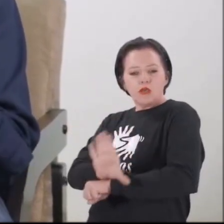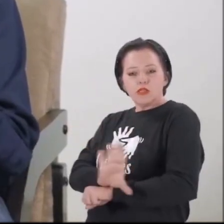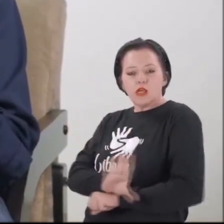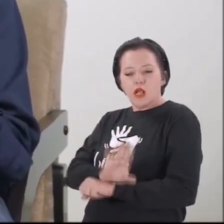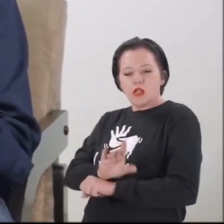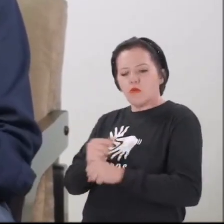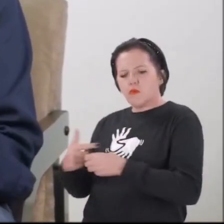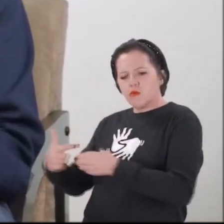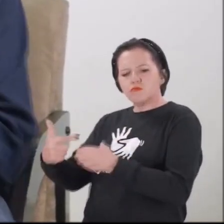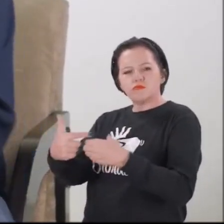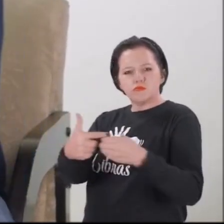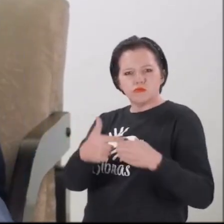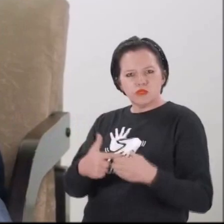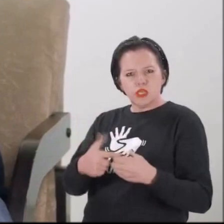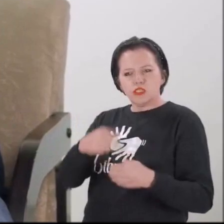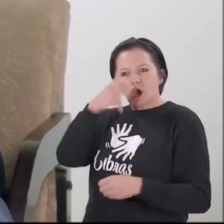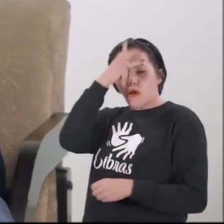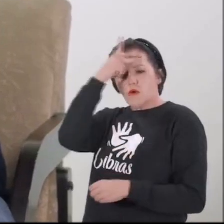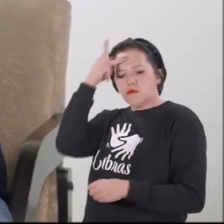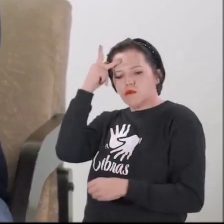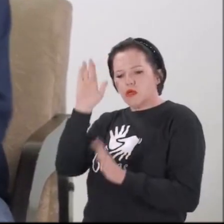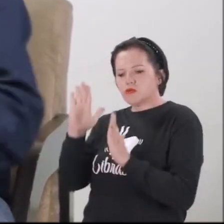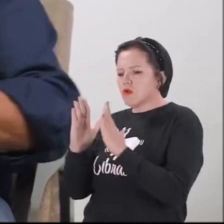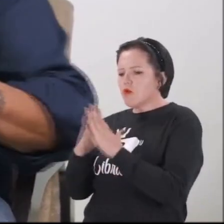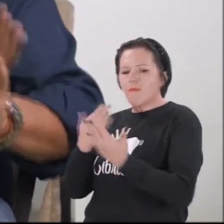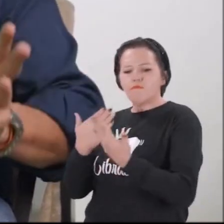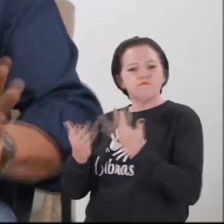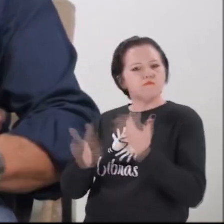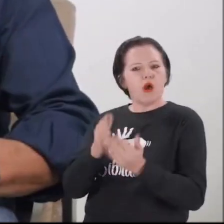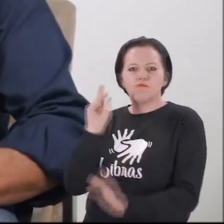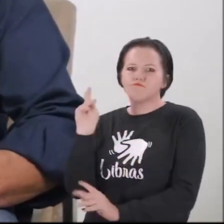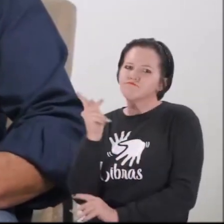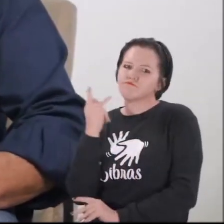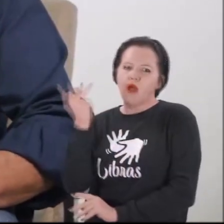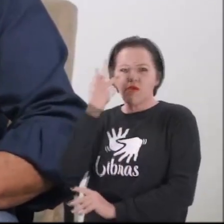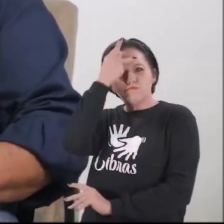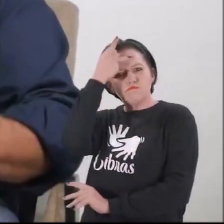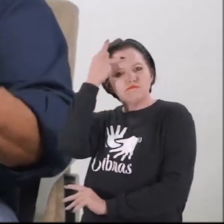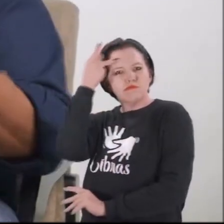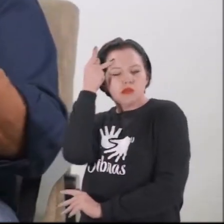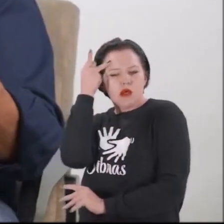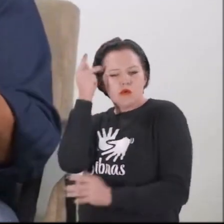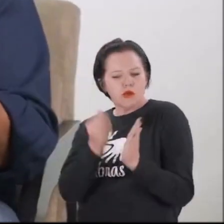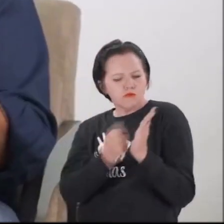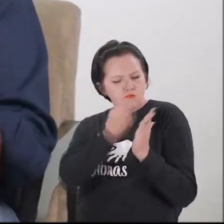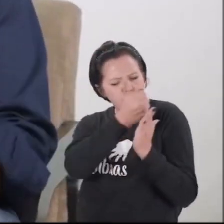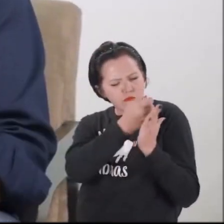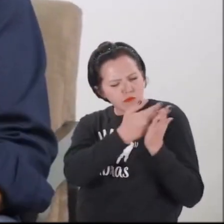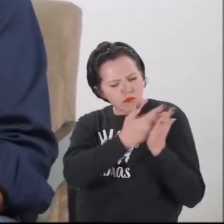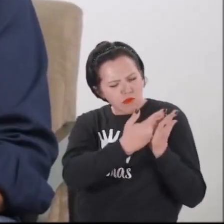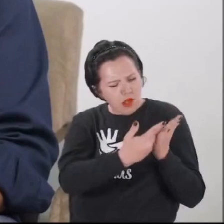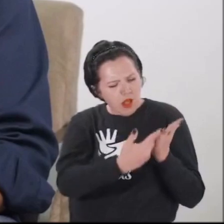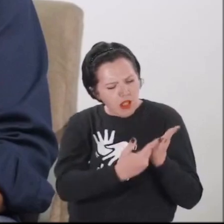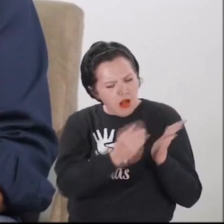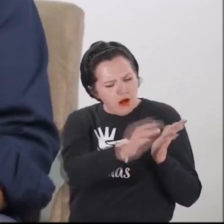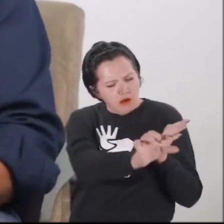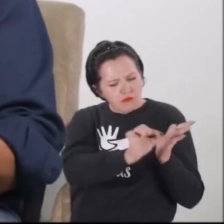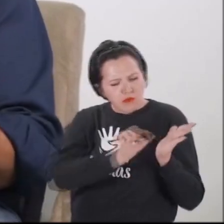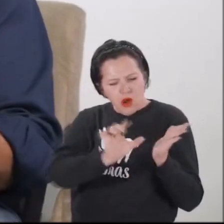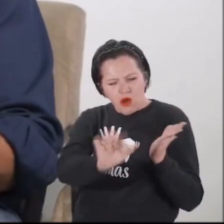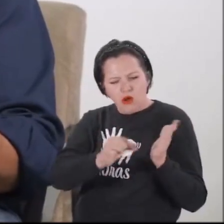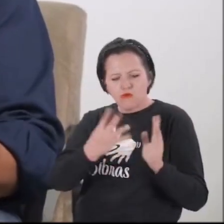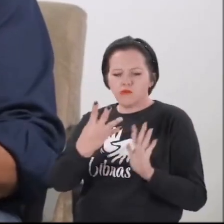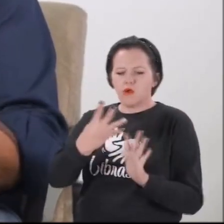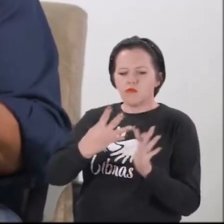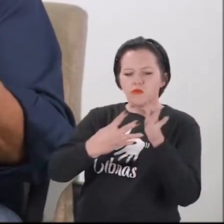secretário municipal, seja funcionário público ou seja qualquer pessoa, vai poder mandar o seu currículo.